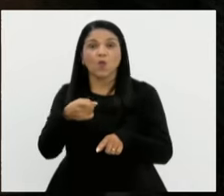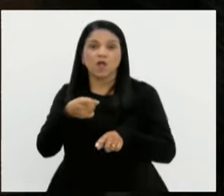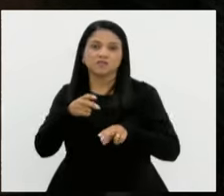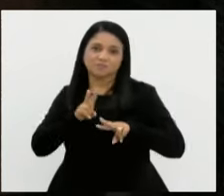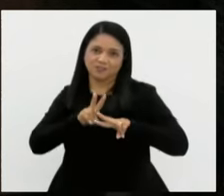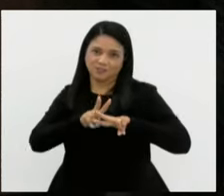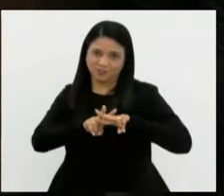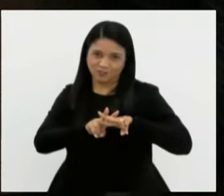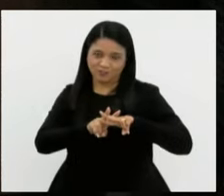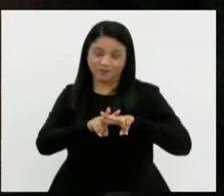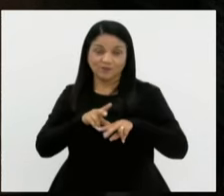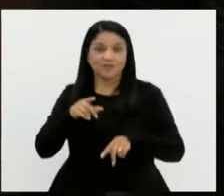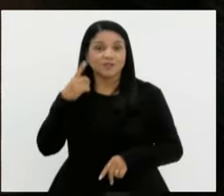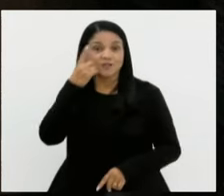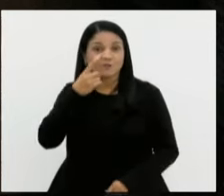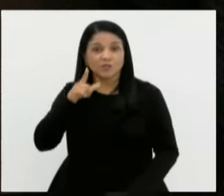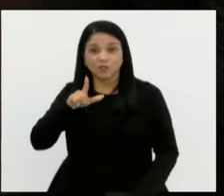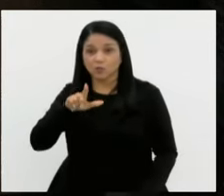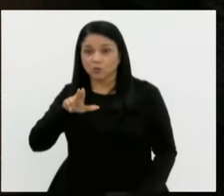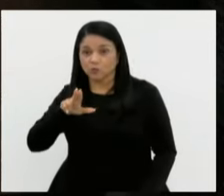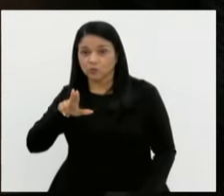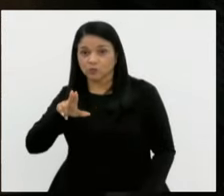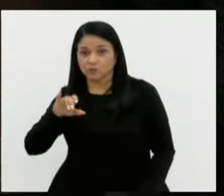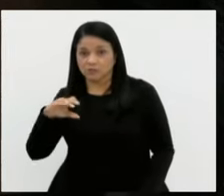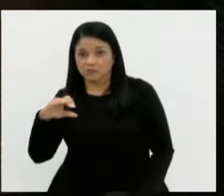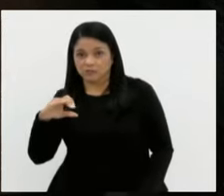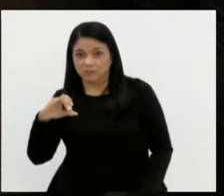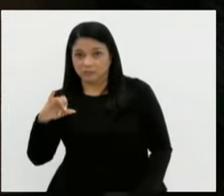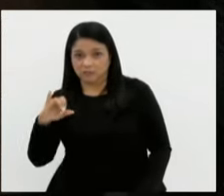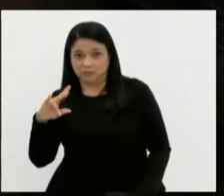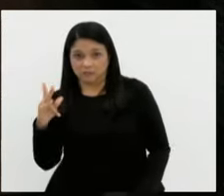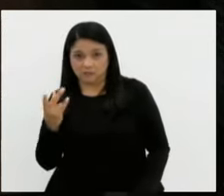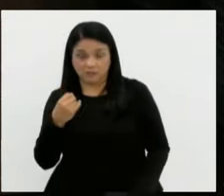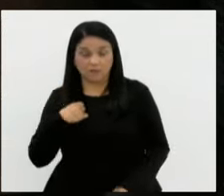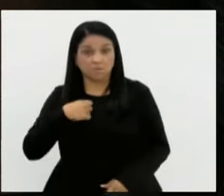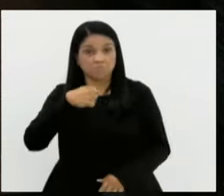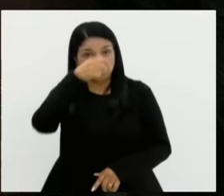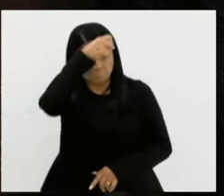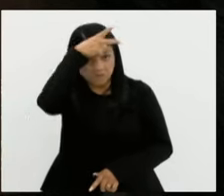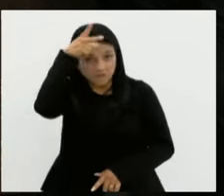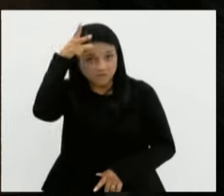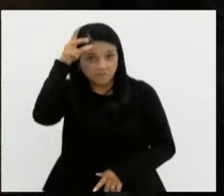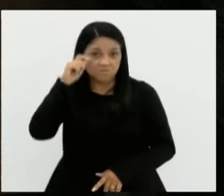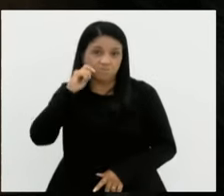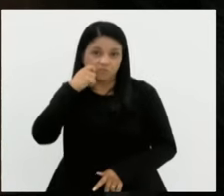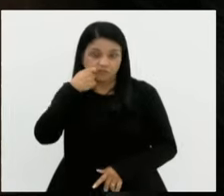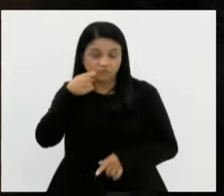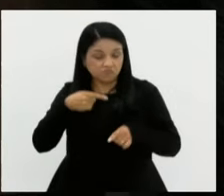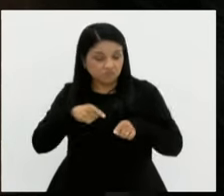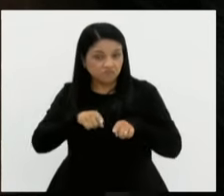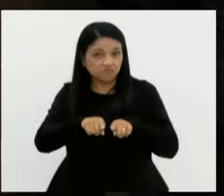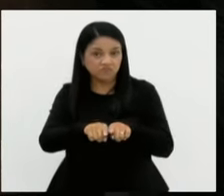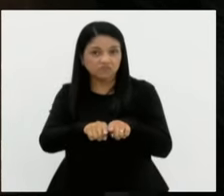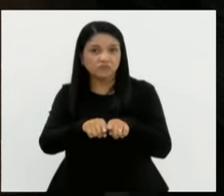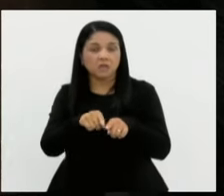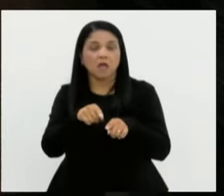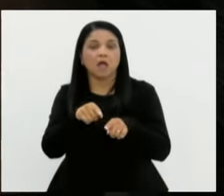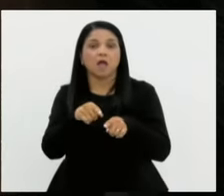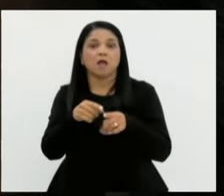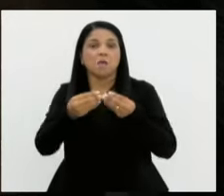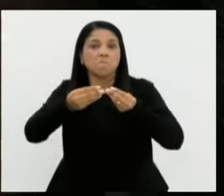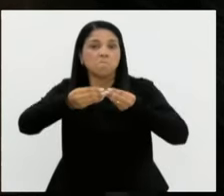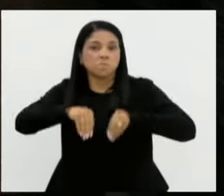deputada Lucinha, ela é aliada do prefeito que está destruindo o município. O Alberto, por favor,